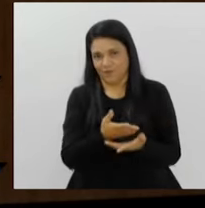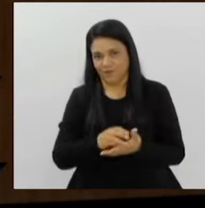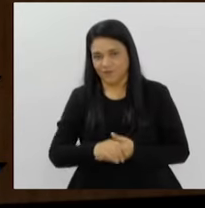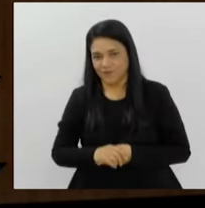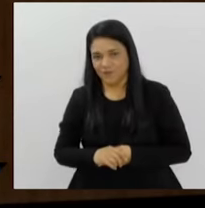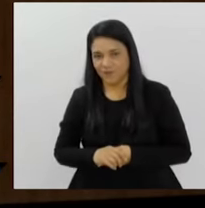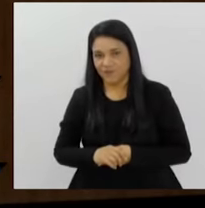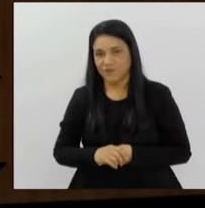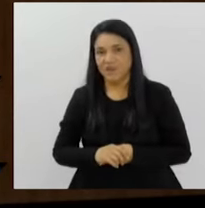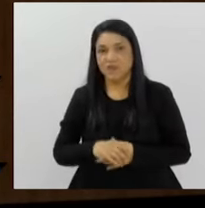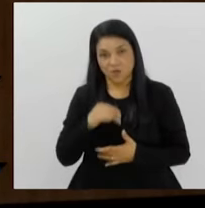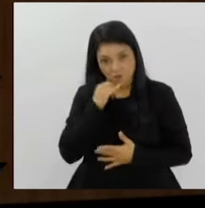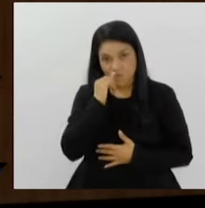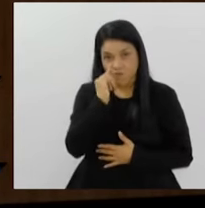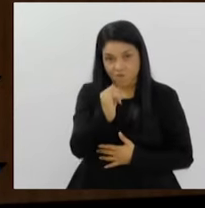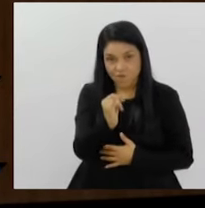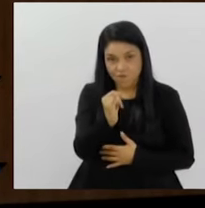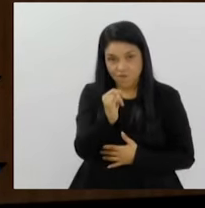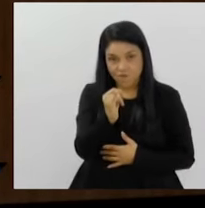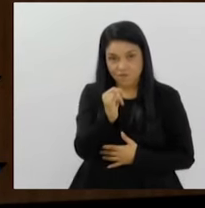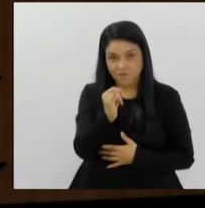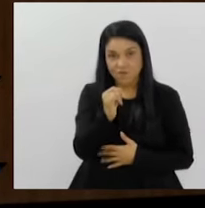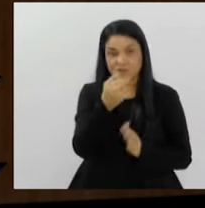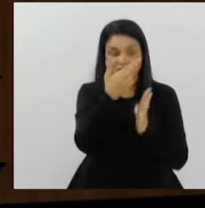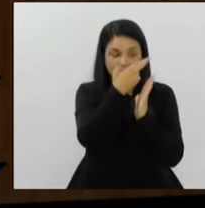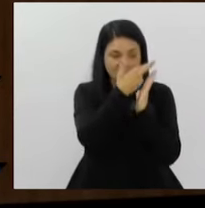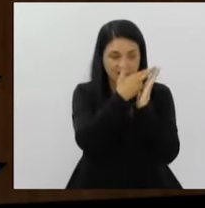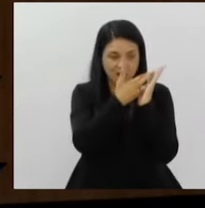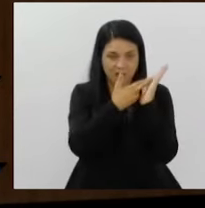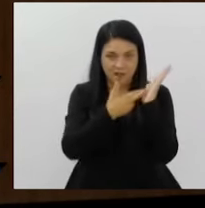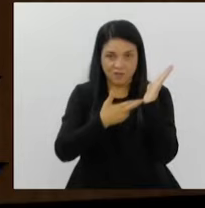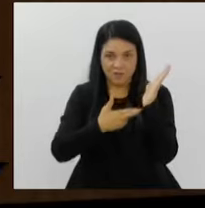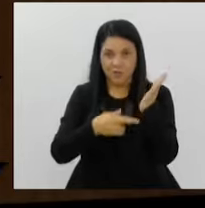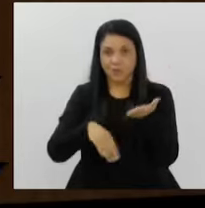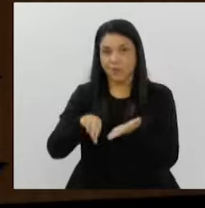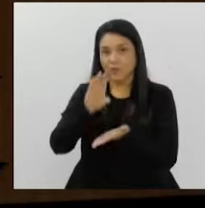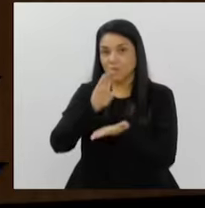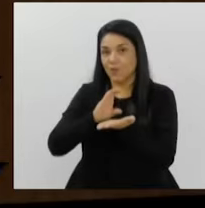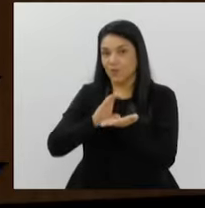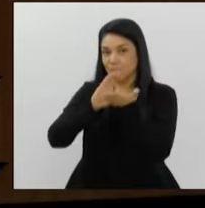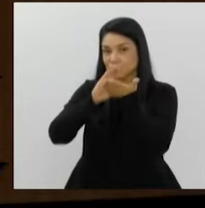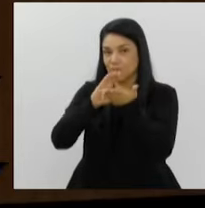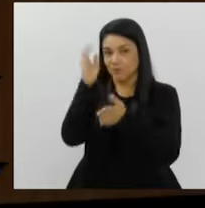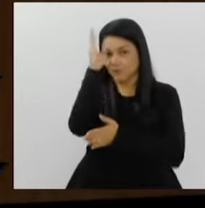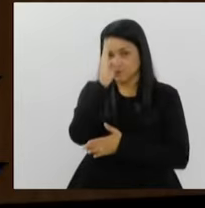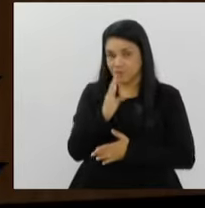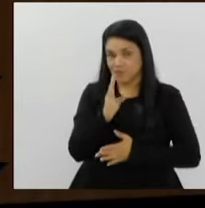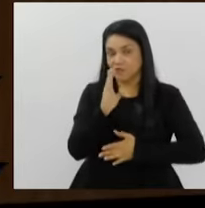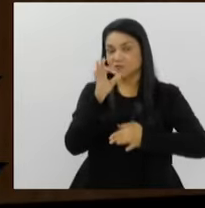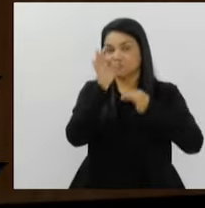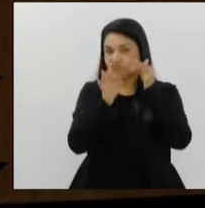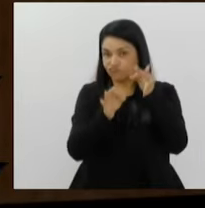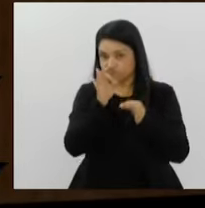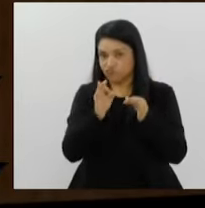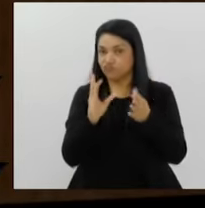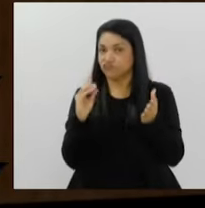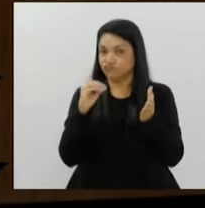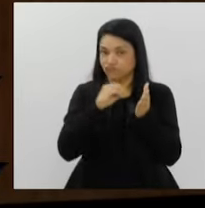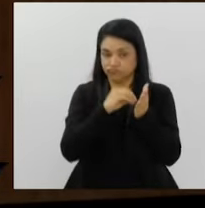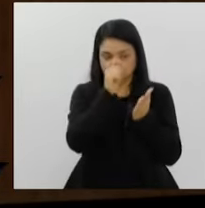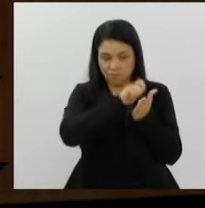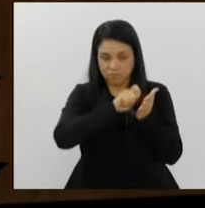E tudo isso que eu estou falando está no relatório do Conselho Nacional de Justiça.